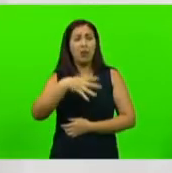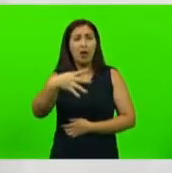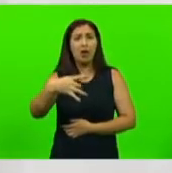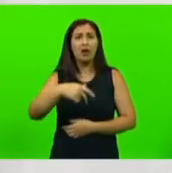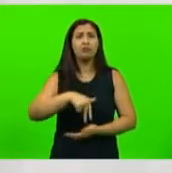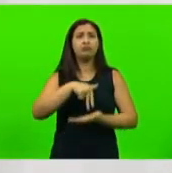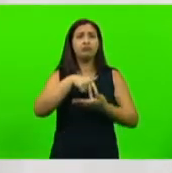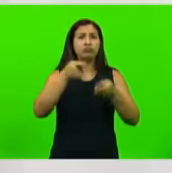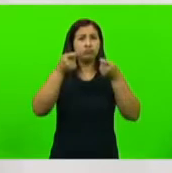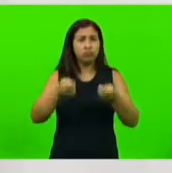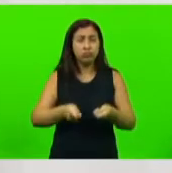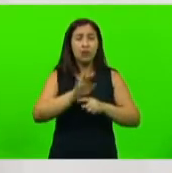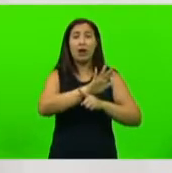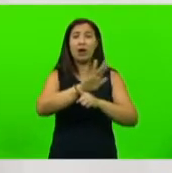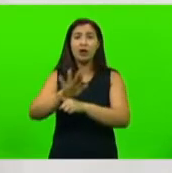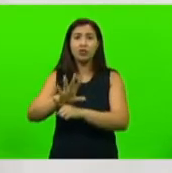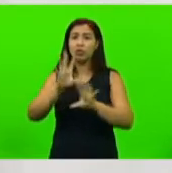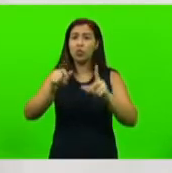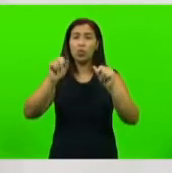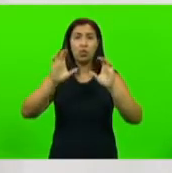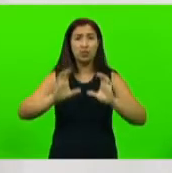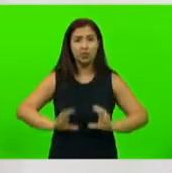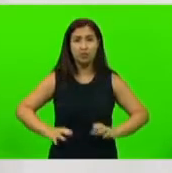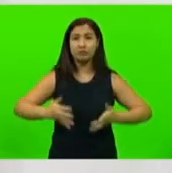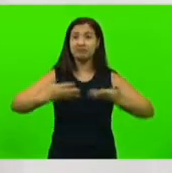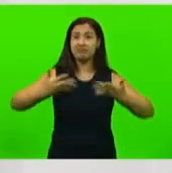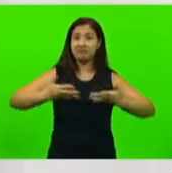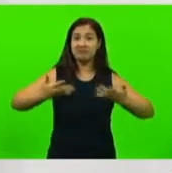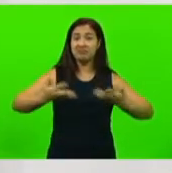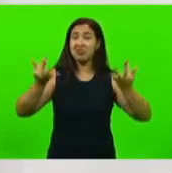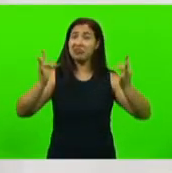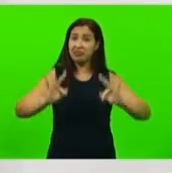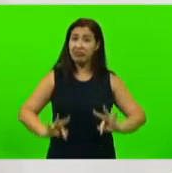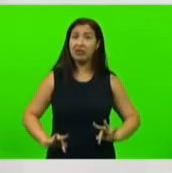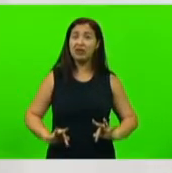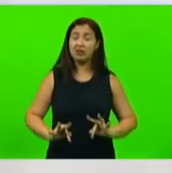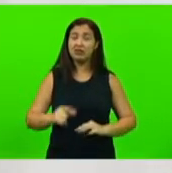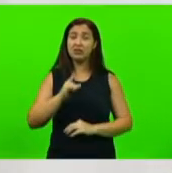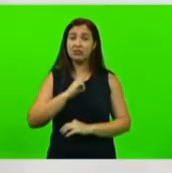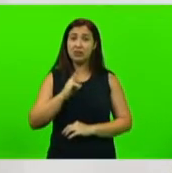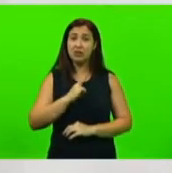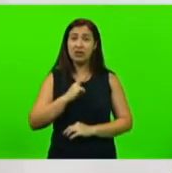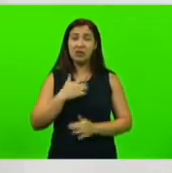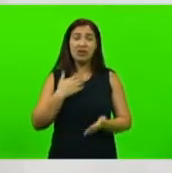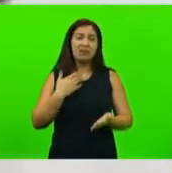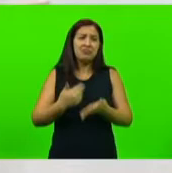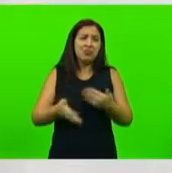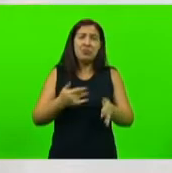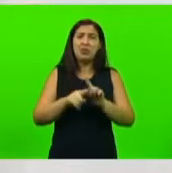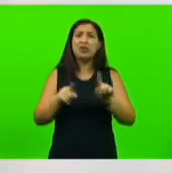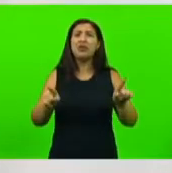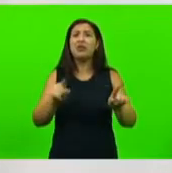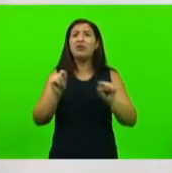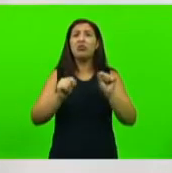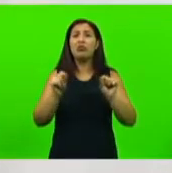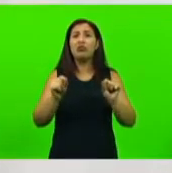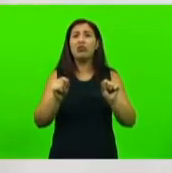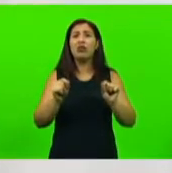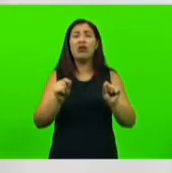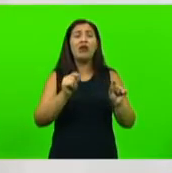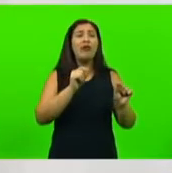atendia o cidadão com alegria, dava resposta, qualquer coisa ele dizia, o que está